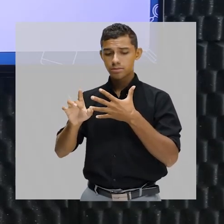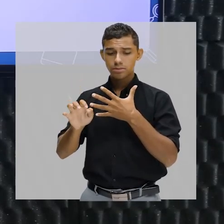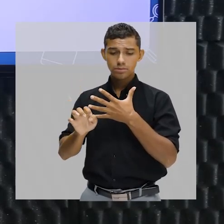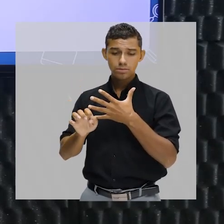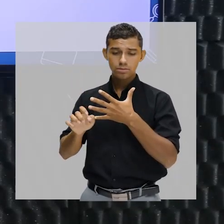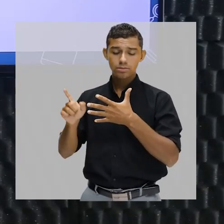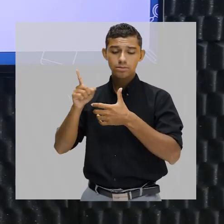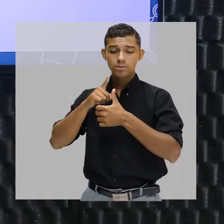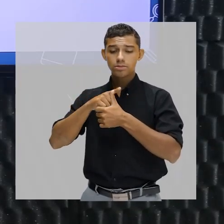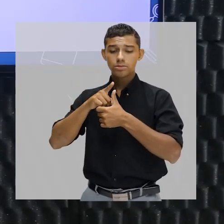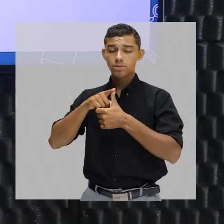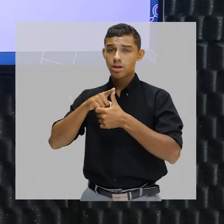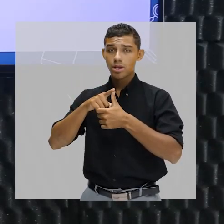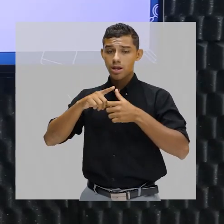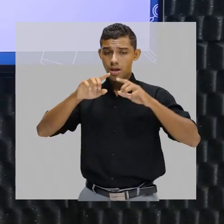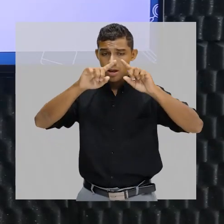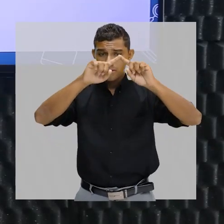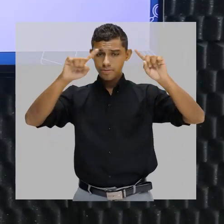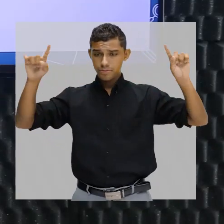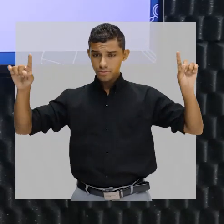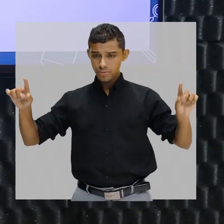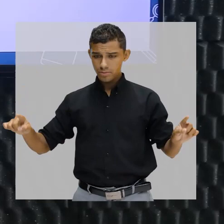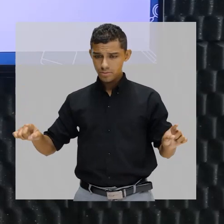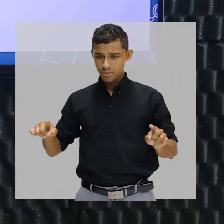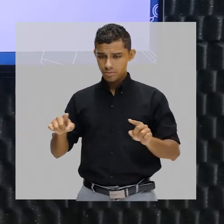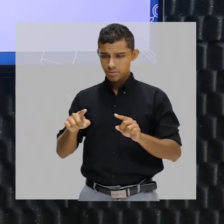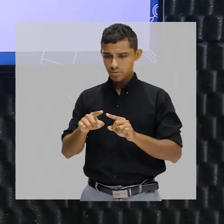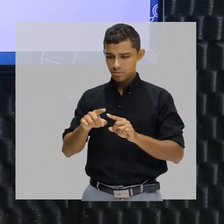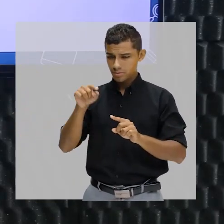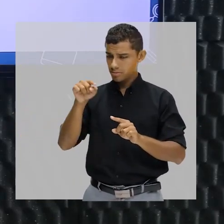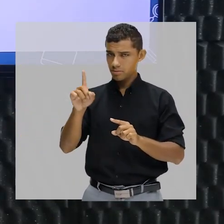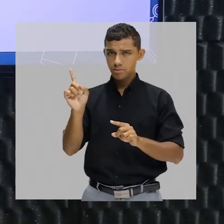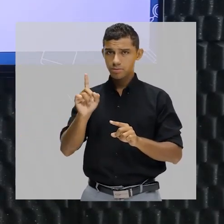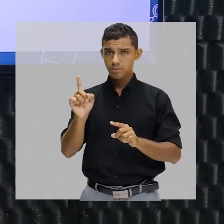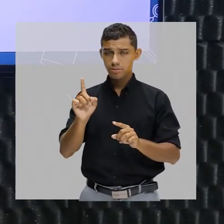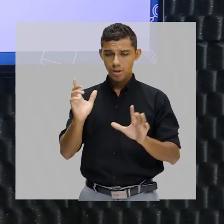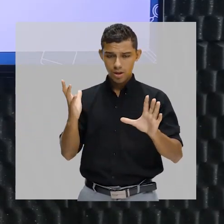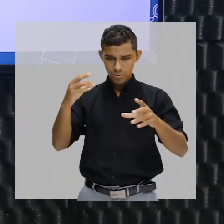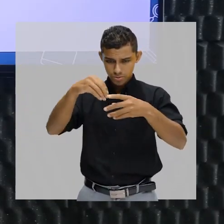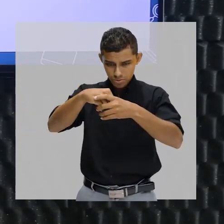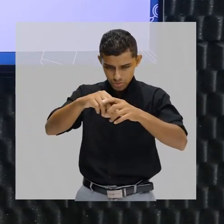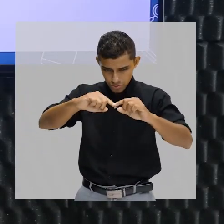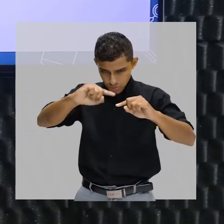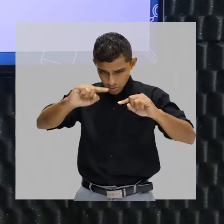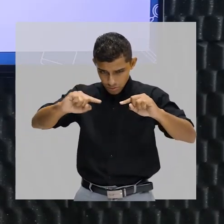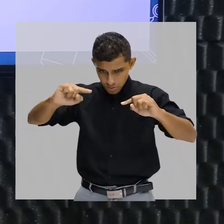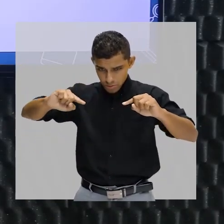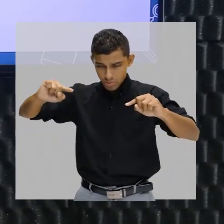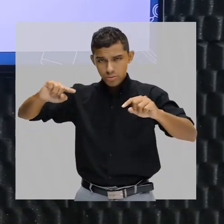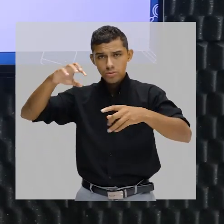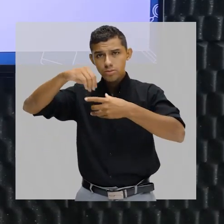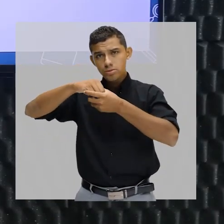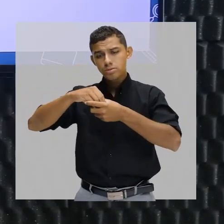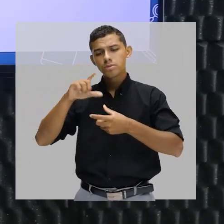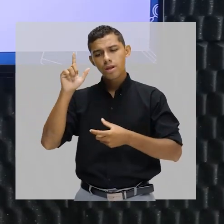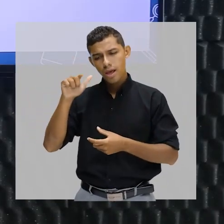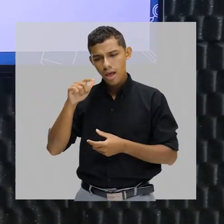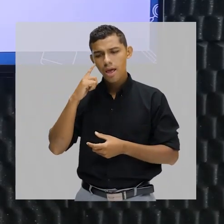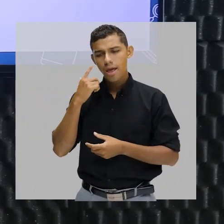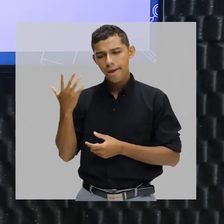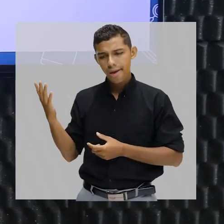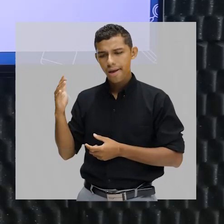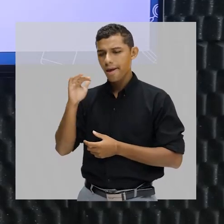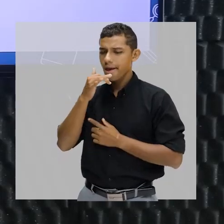de microondas, certo? Mas são as microondas. Um exemplo dali, né, daquela onda que está ali dentro do aparelho, não é?